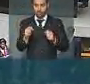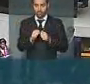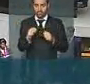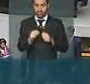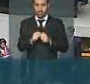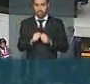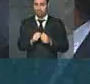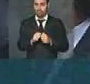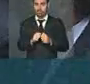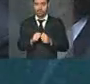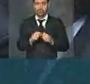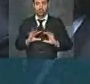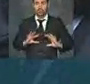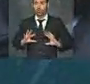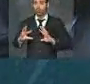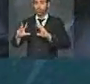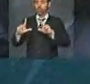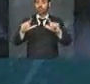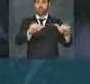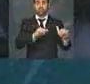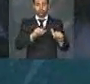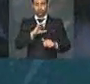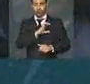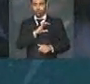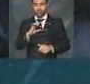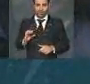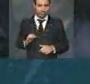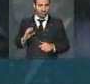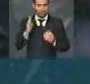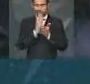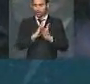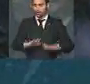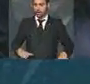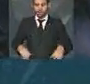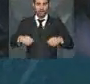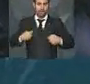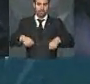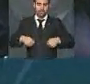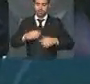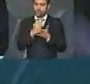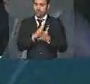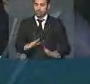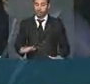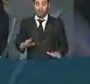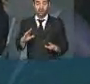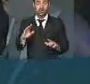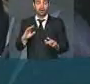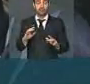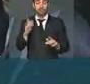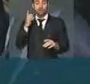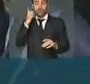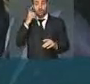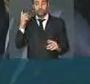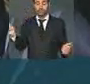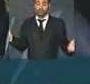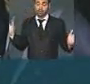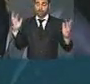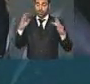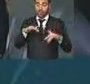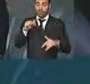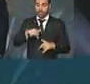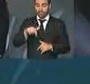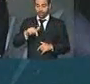encerrar todas as comissões que estão funcionando neste momento para que os parlamentares possam